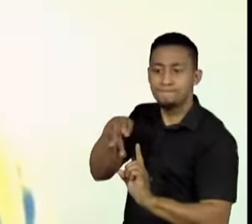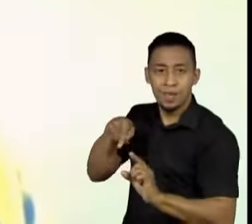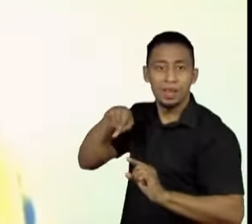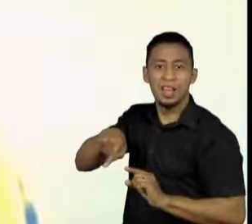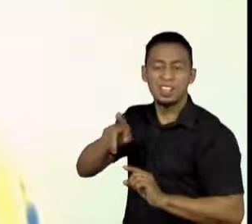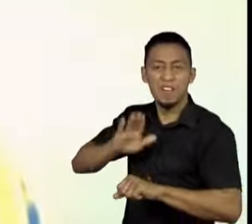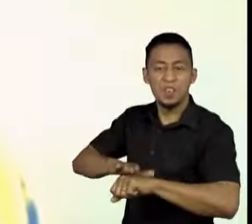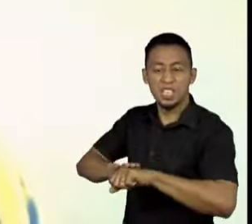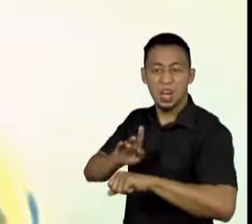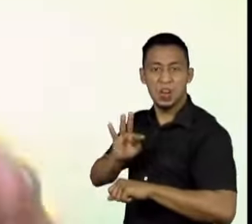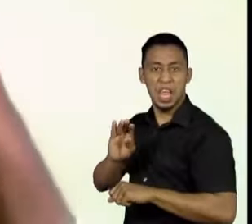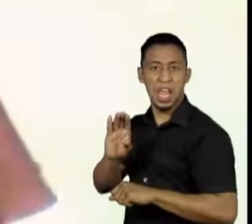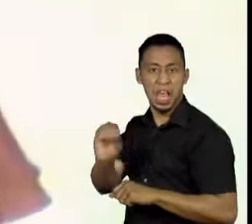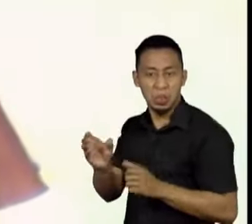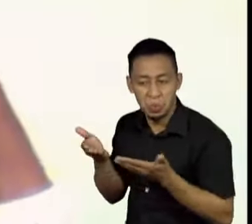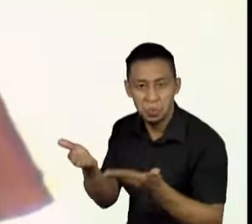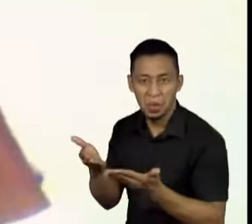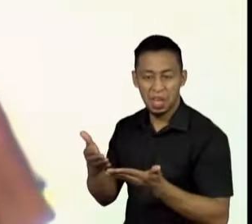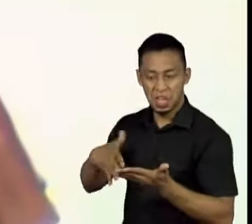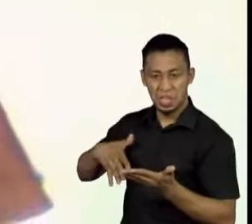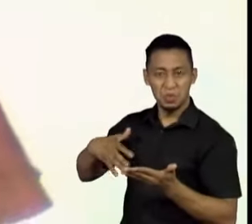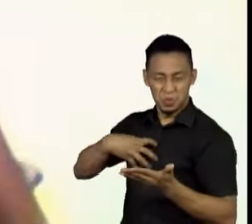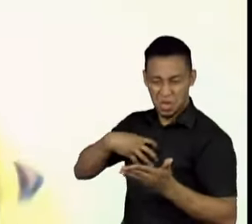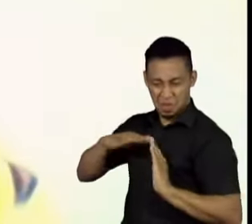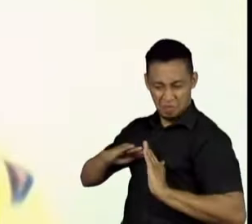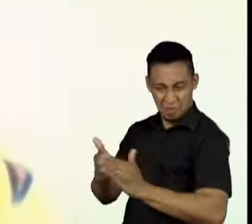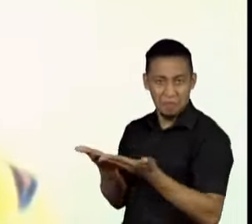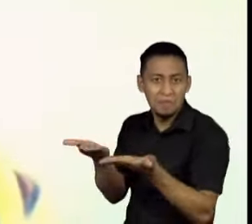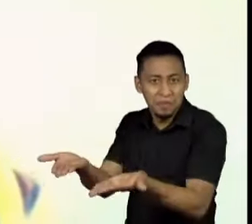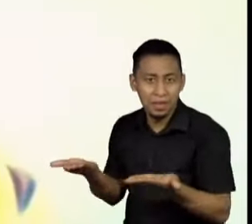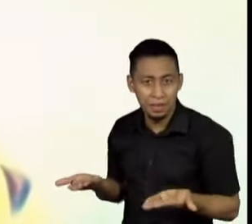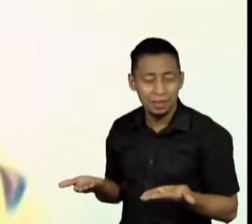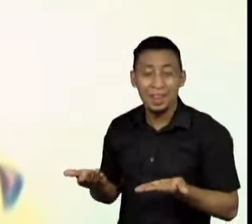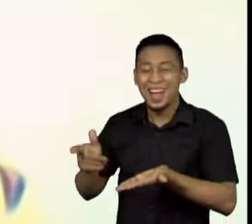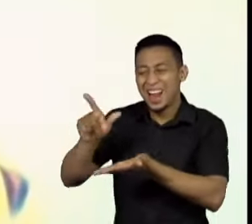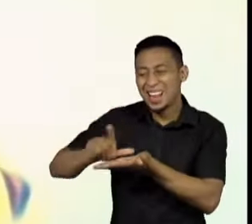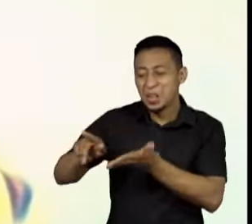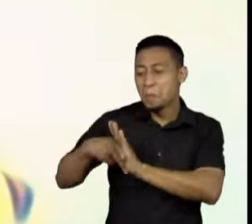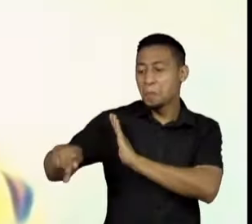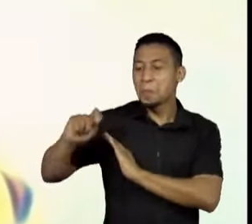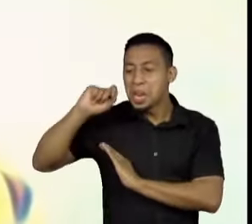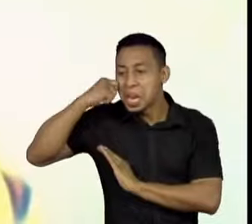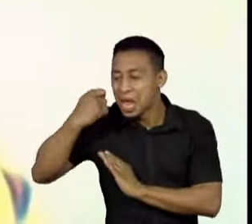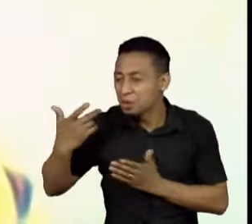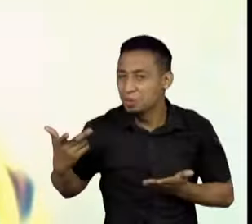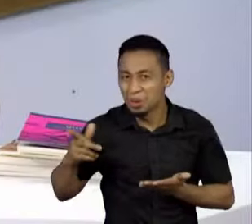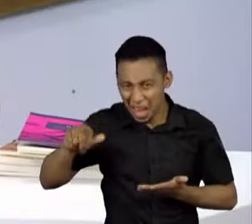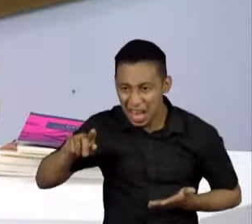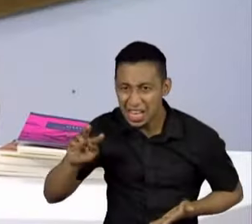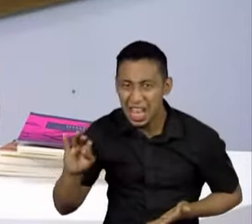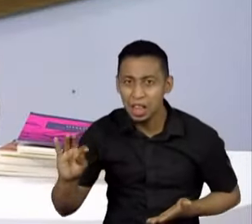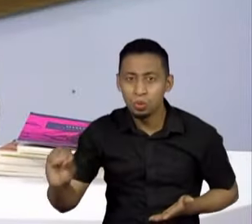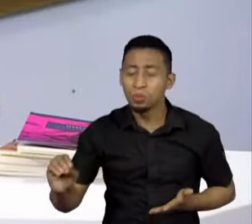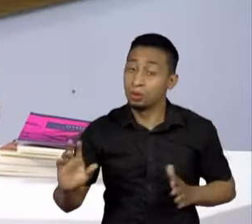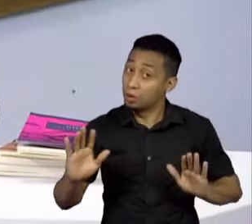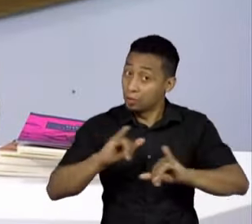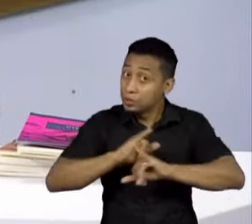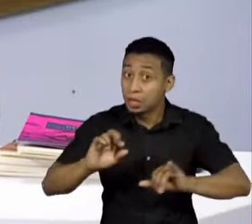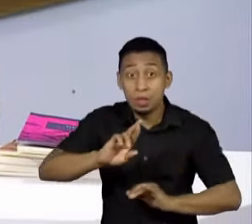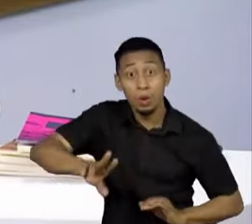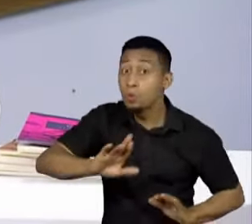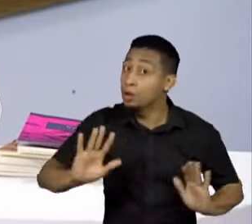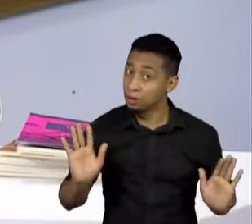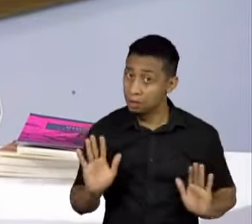estão guetizando, né? Então, falaram muito isso. Ah, falar de literatura negra não é guetizar. E eu aprendi com